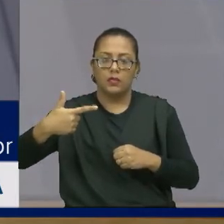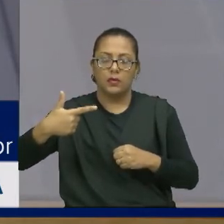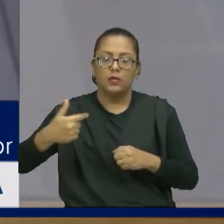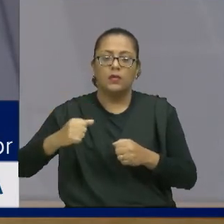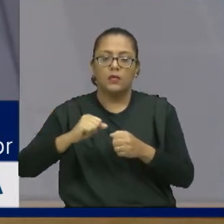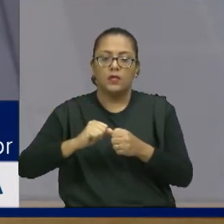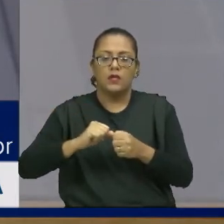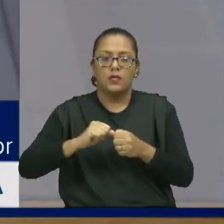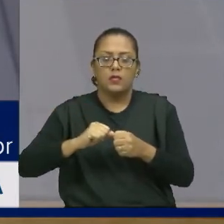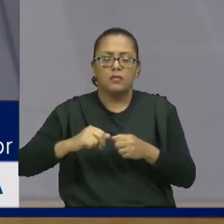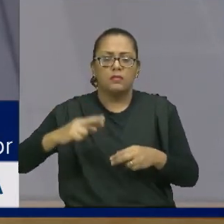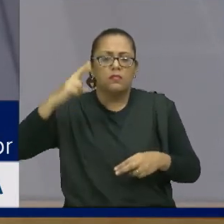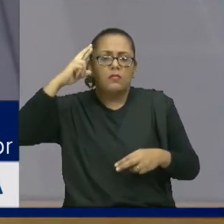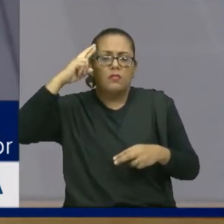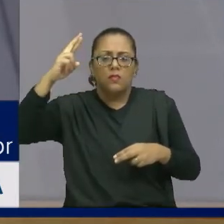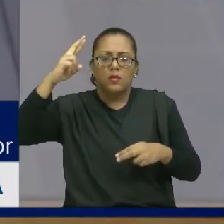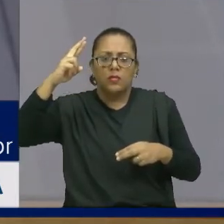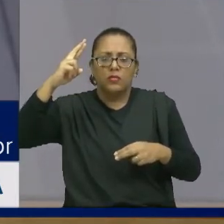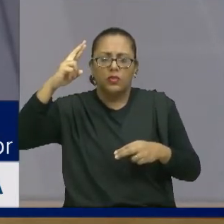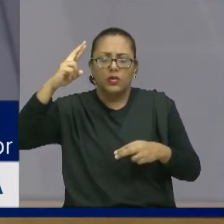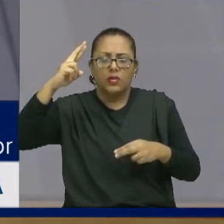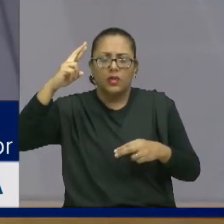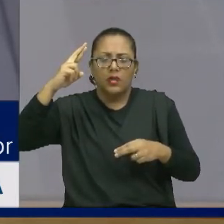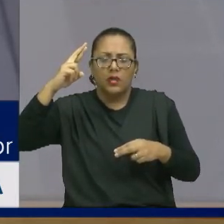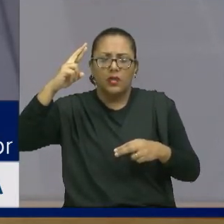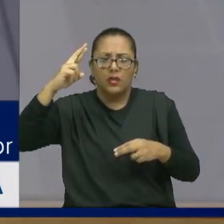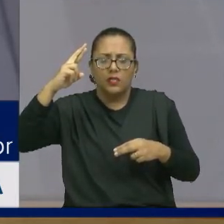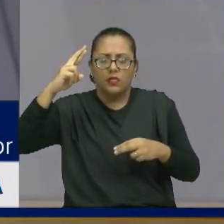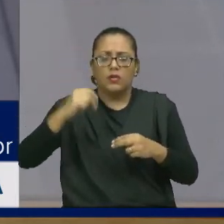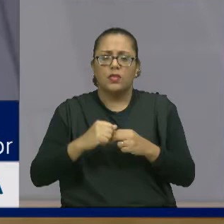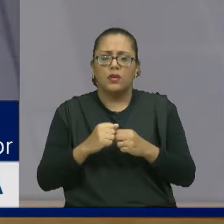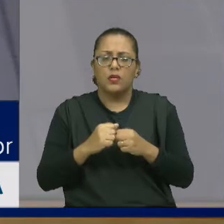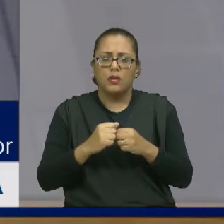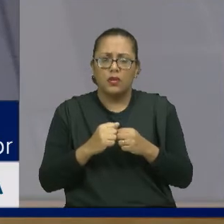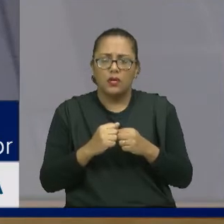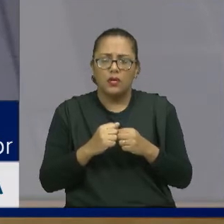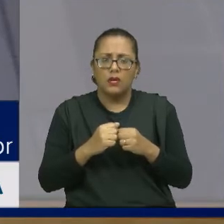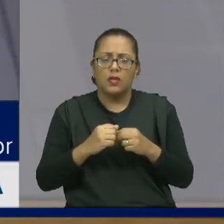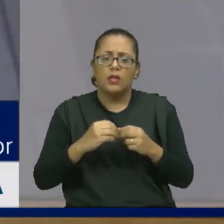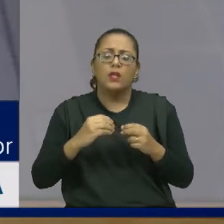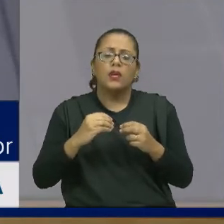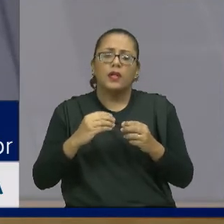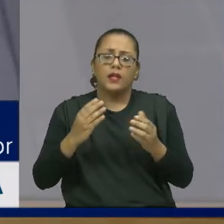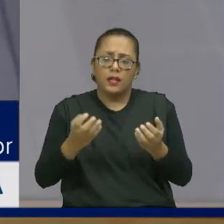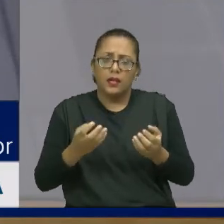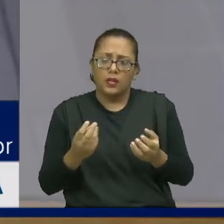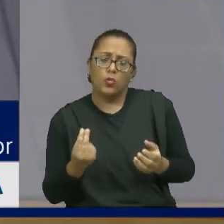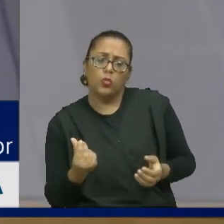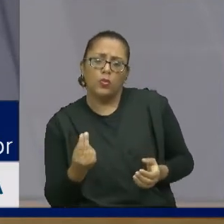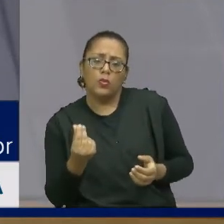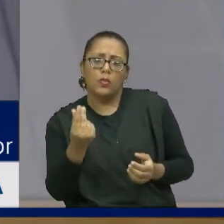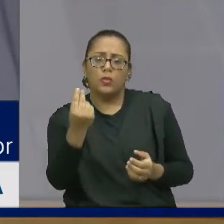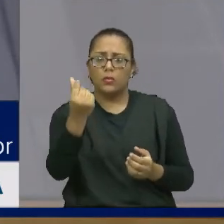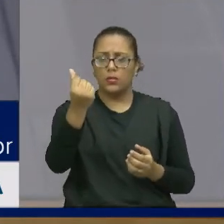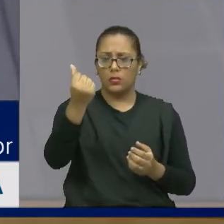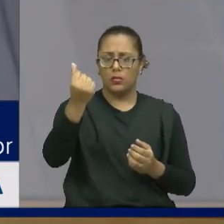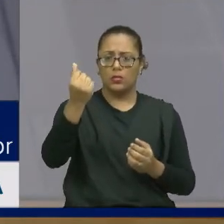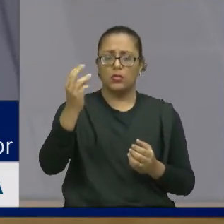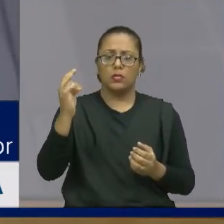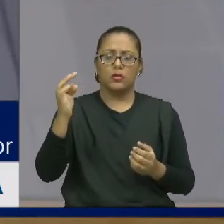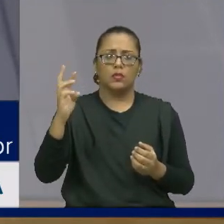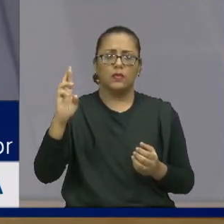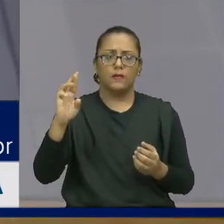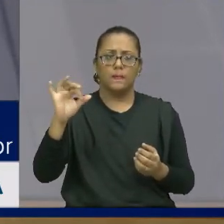autoridade administrativa constituir o crédito tributário pelo lançamento.